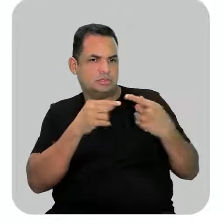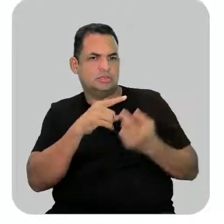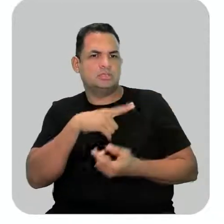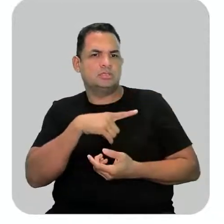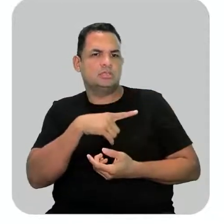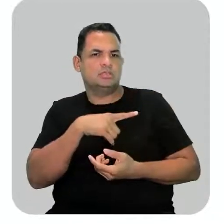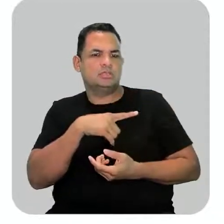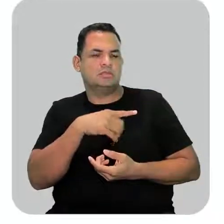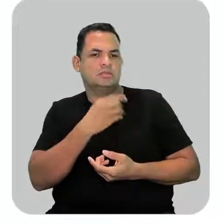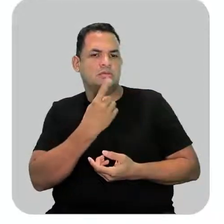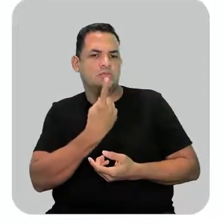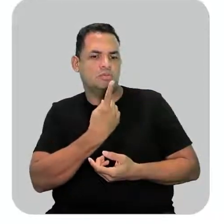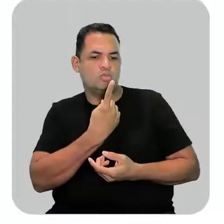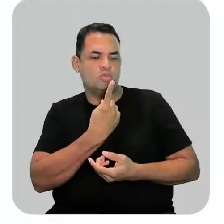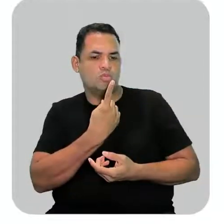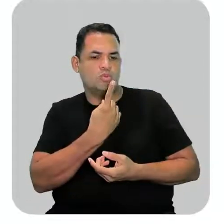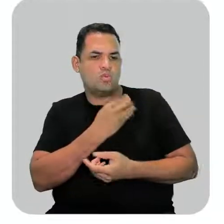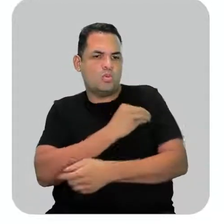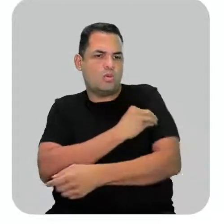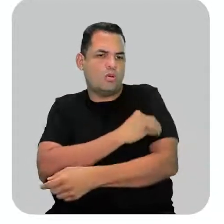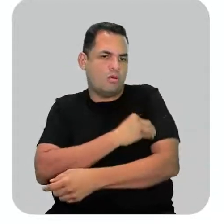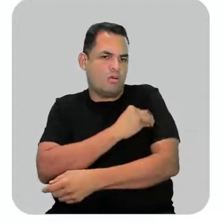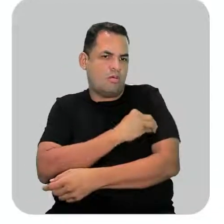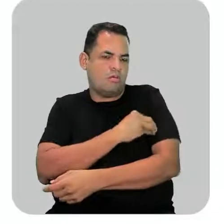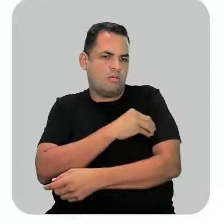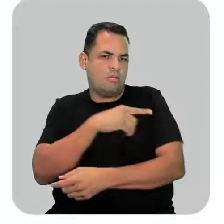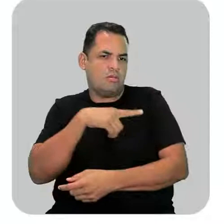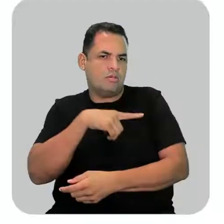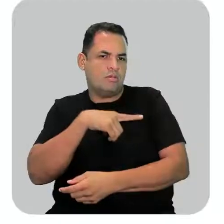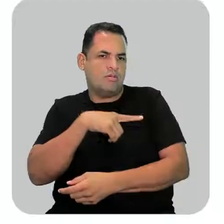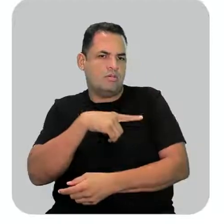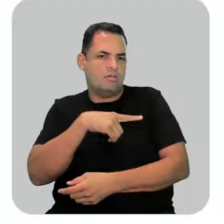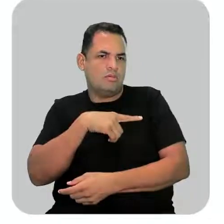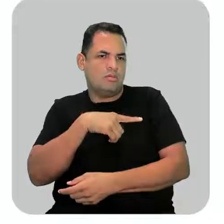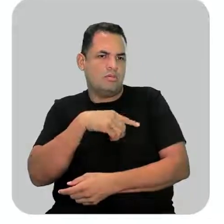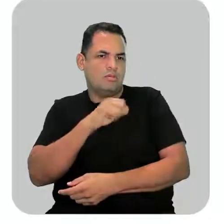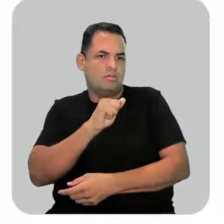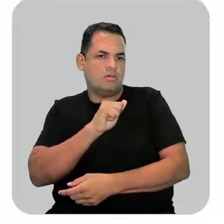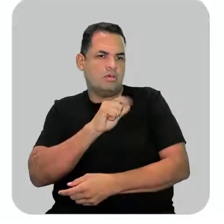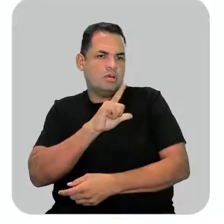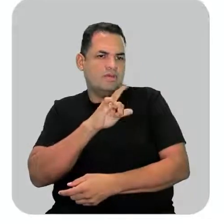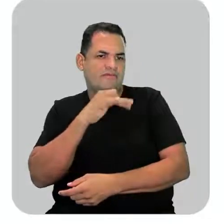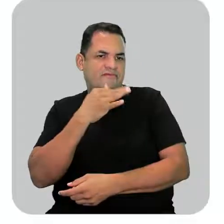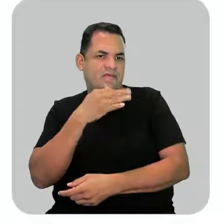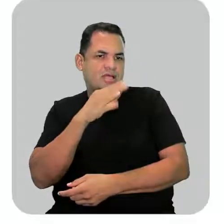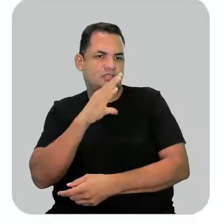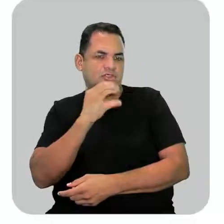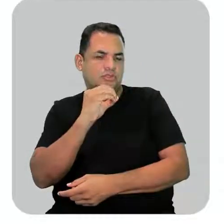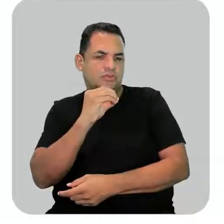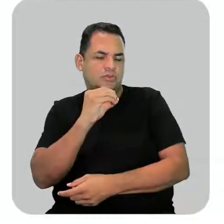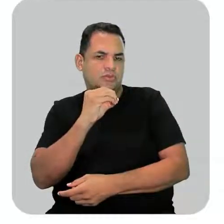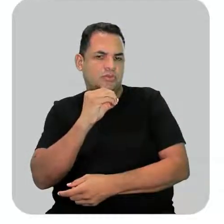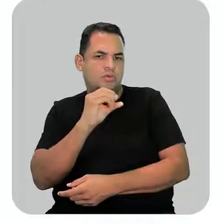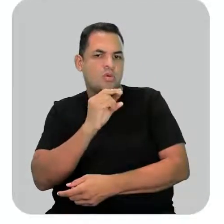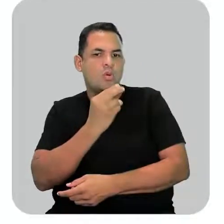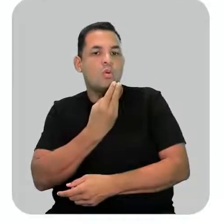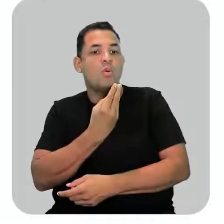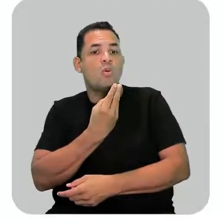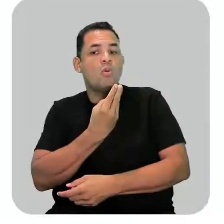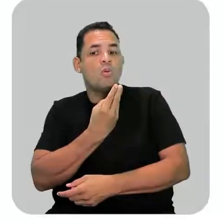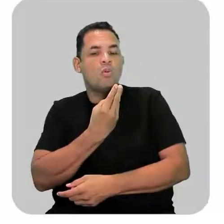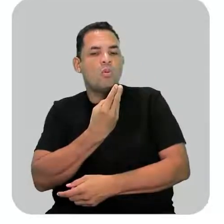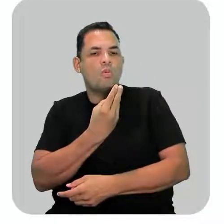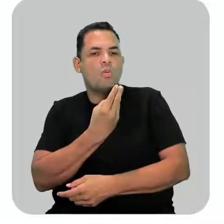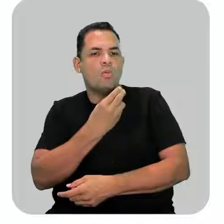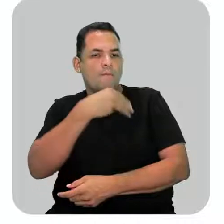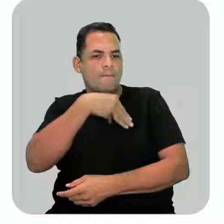apenas um álcool, nós chamamos de álcool alifático, né? Ou então a gente pode chamar